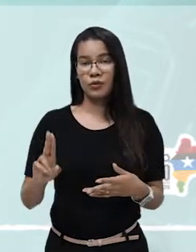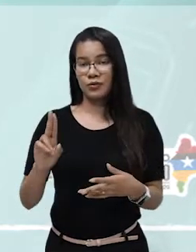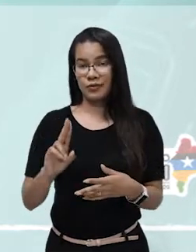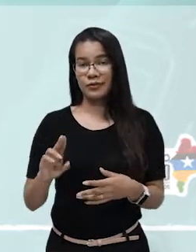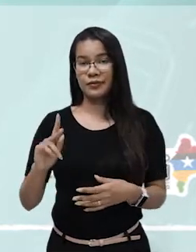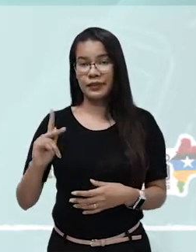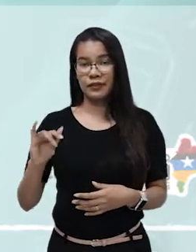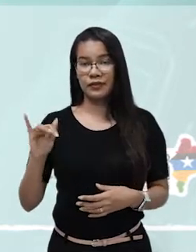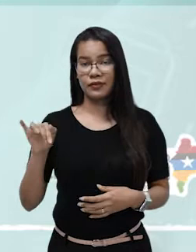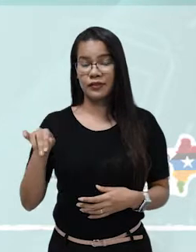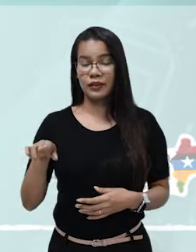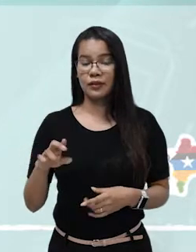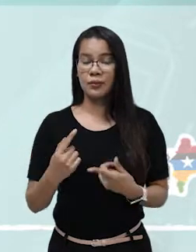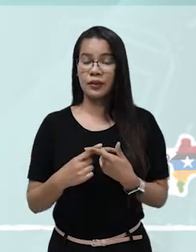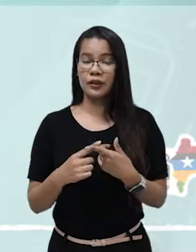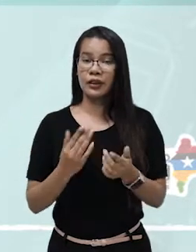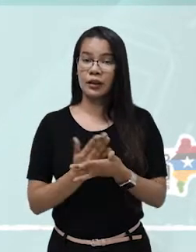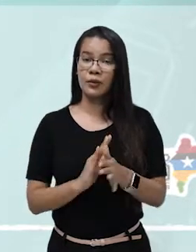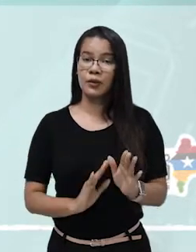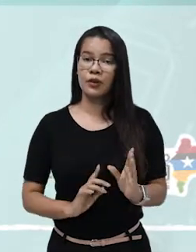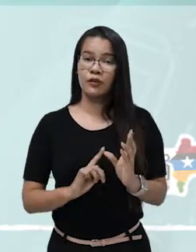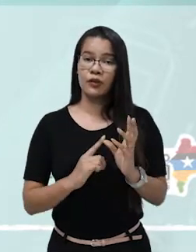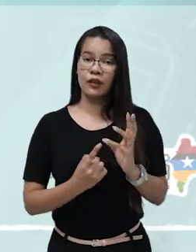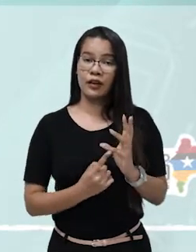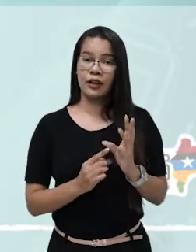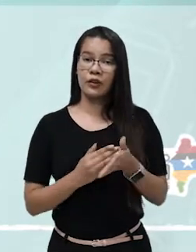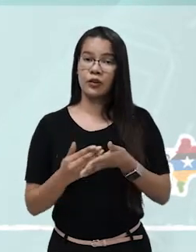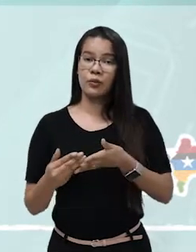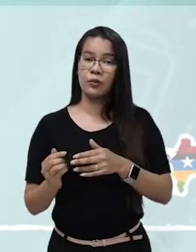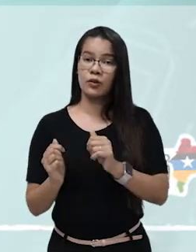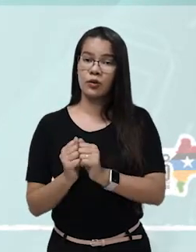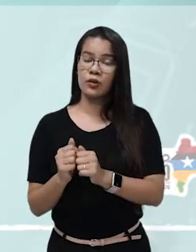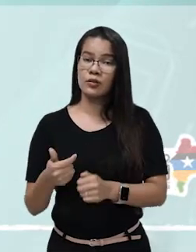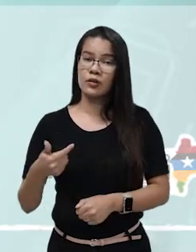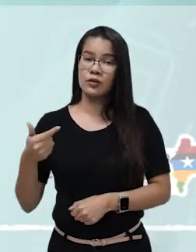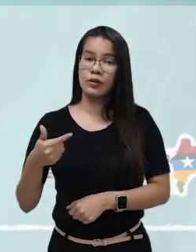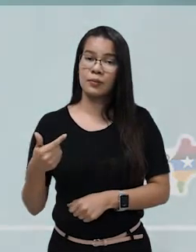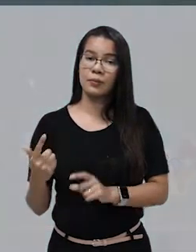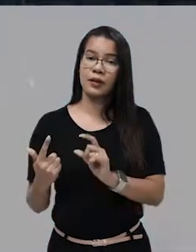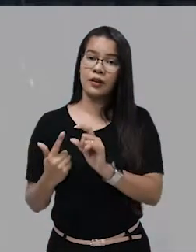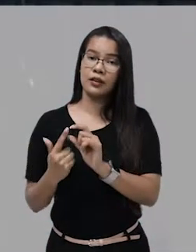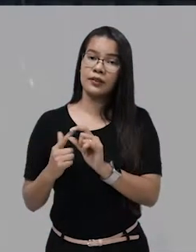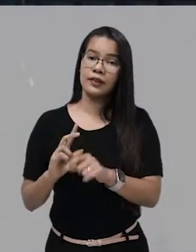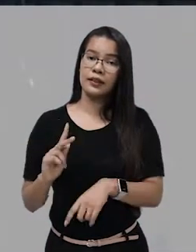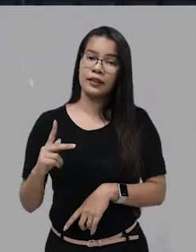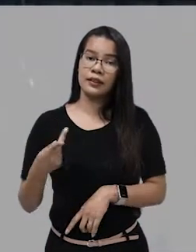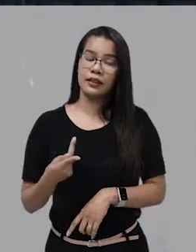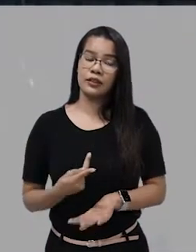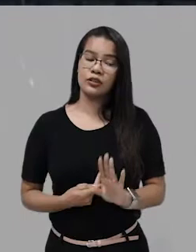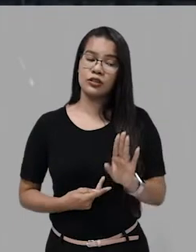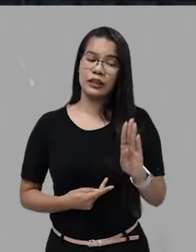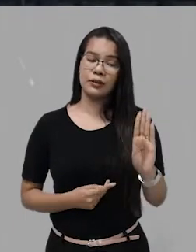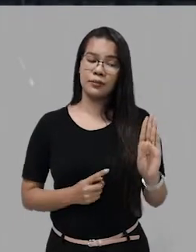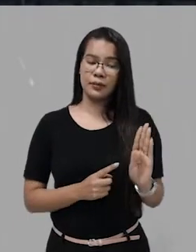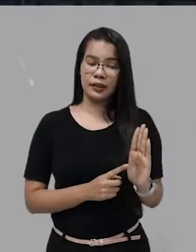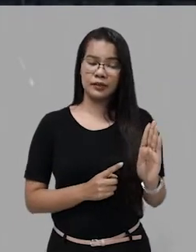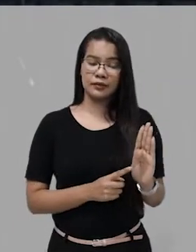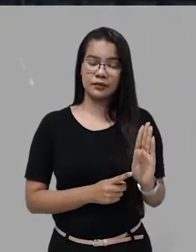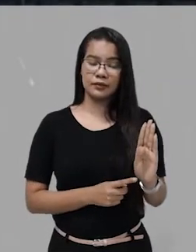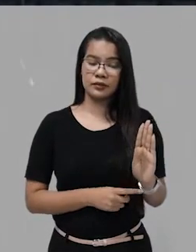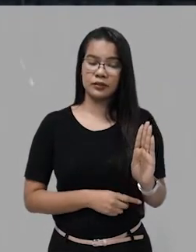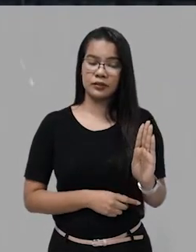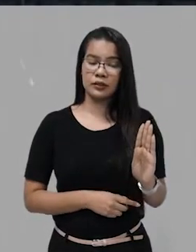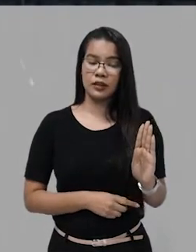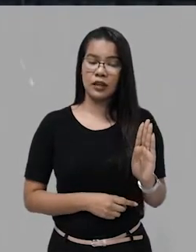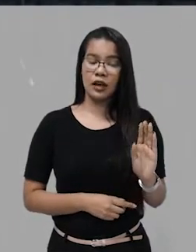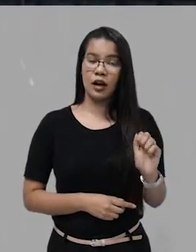prefixo auto, né? Terminou em vogal e iniciou com a palavra, a segunda palavra iniciou com H. Alternativa B, auto mais